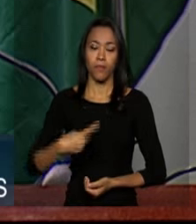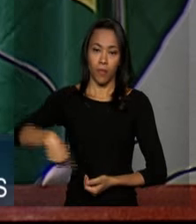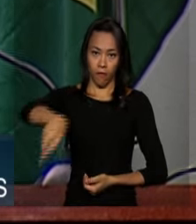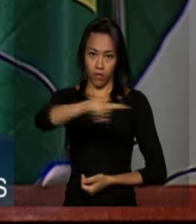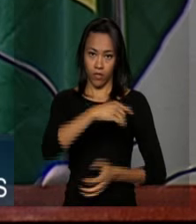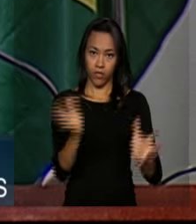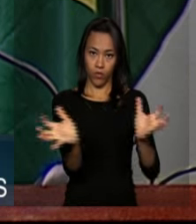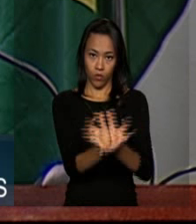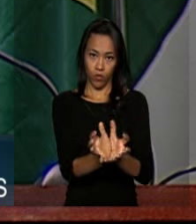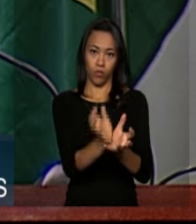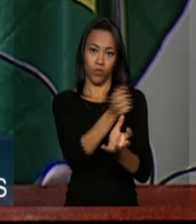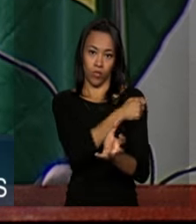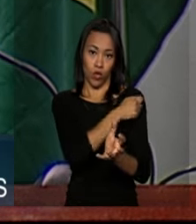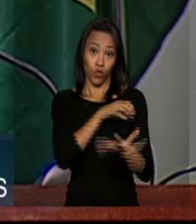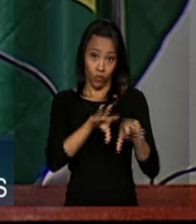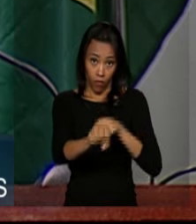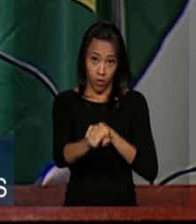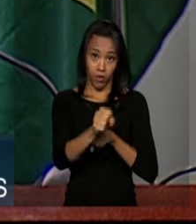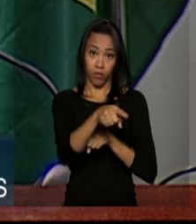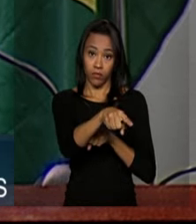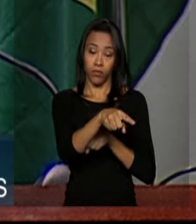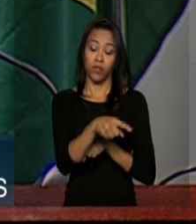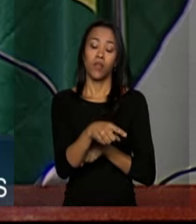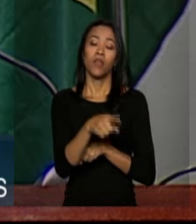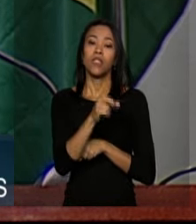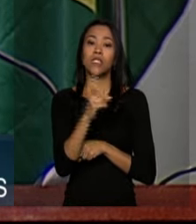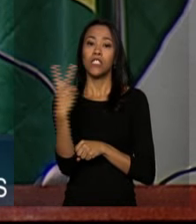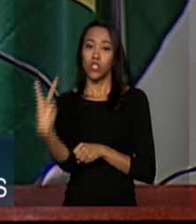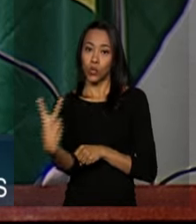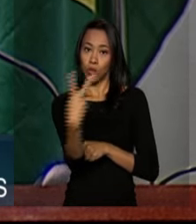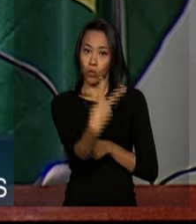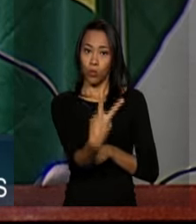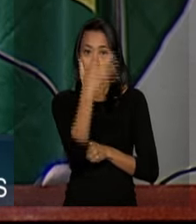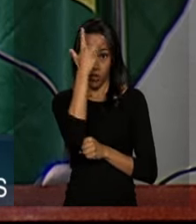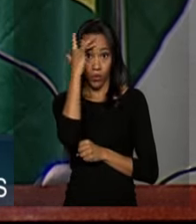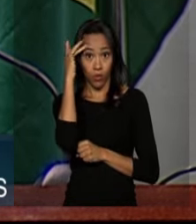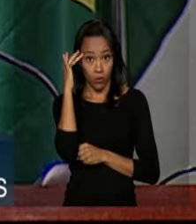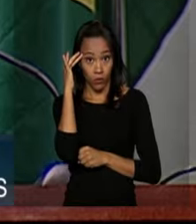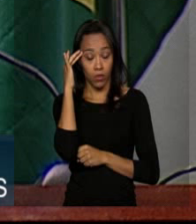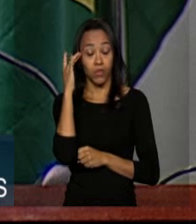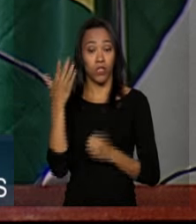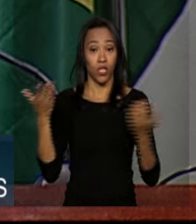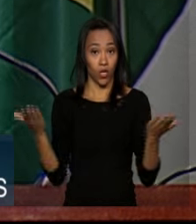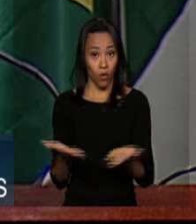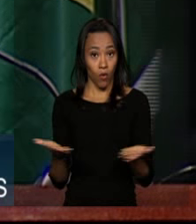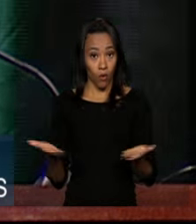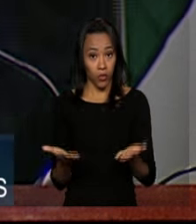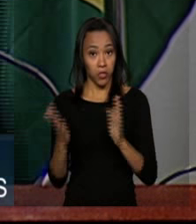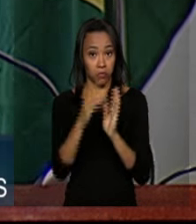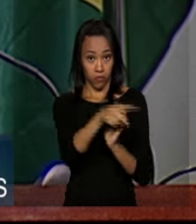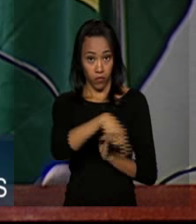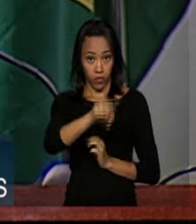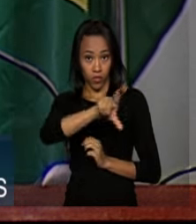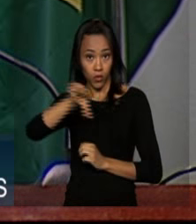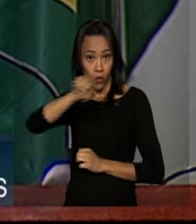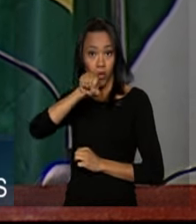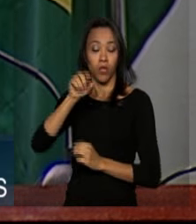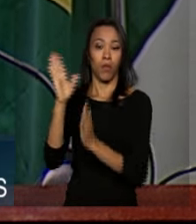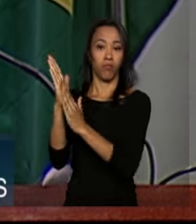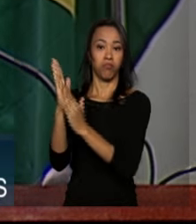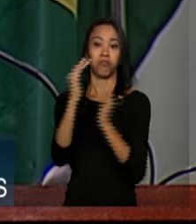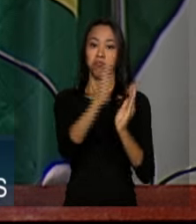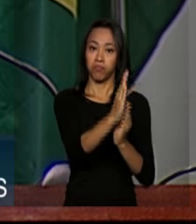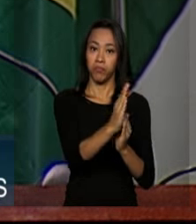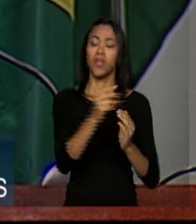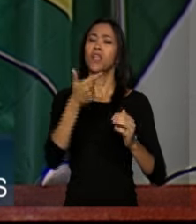formandos, inspirados no exemplo destes dois homens que decidiram hoje homenagear e no de